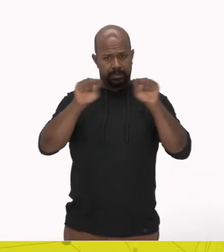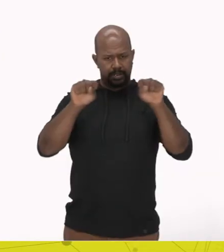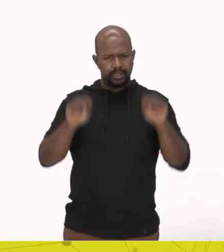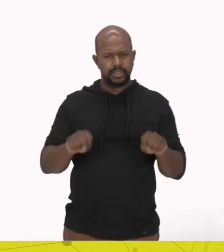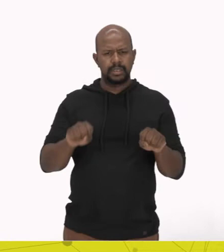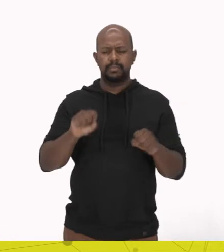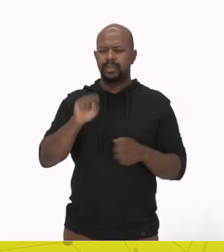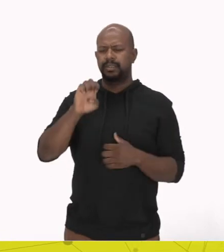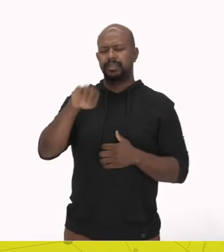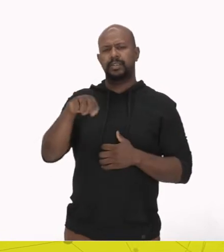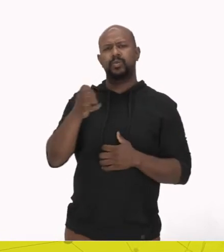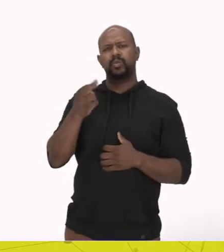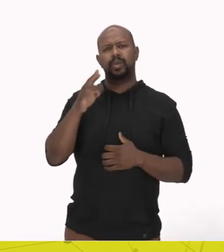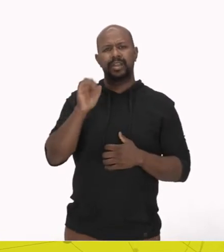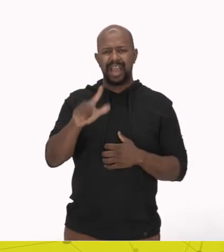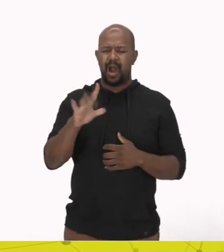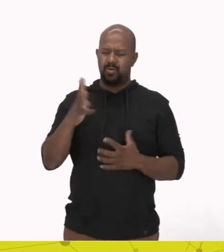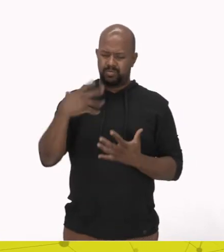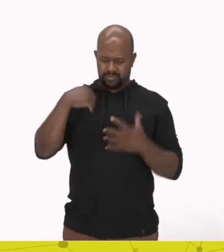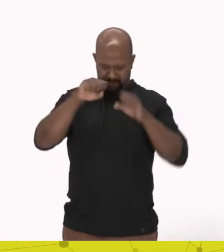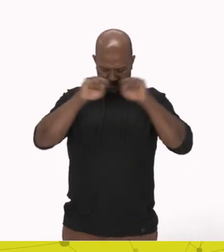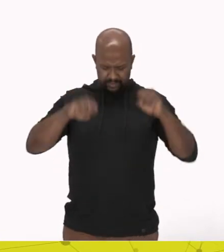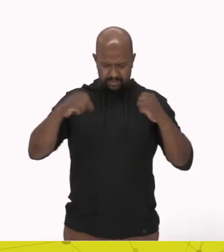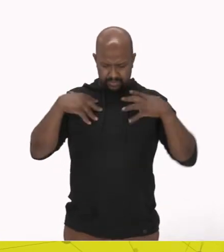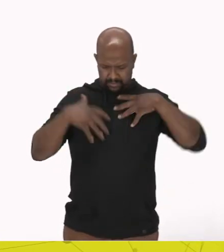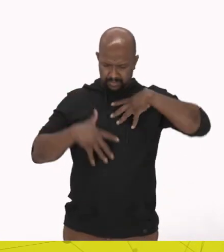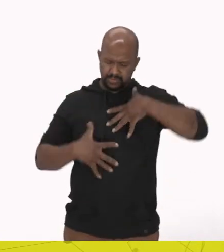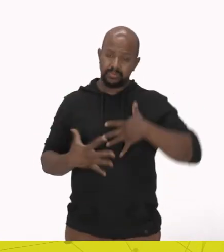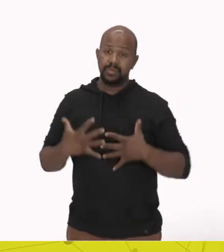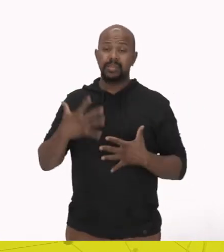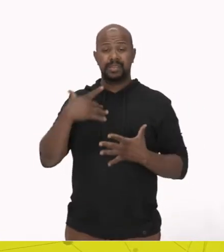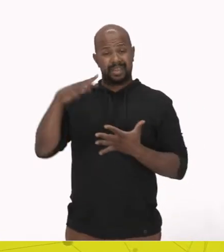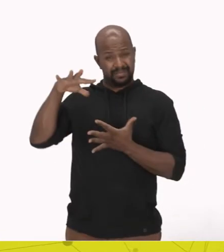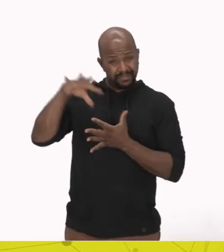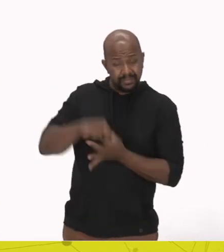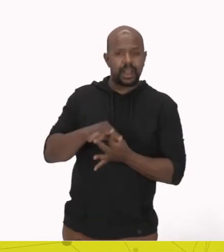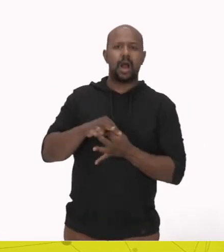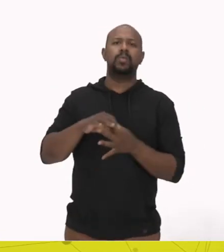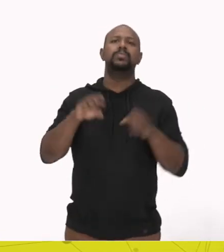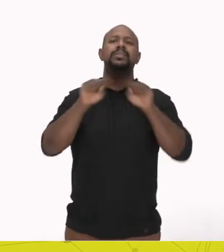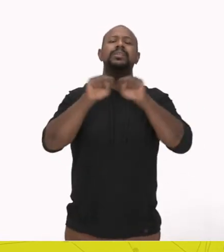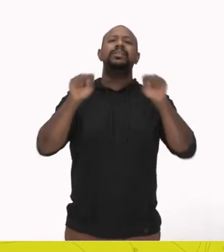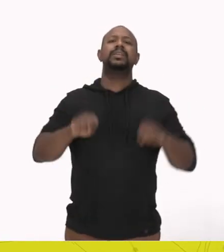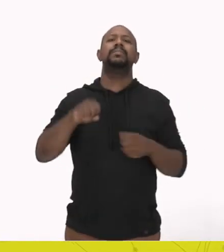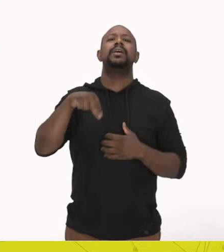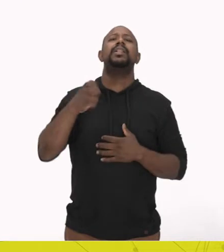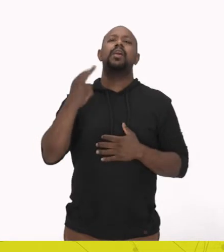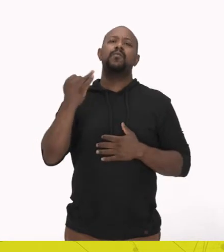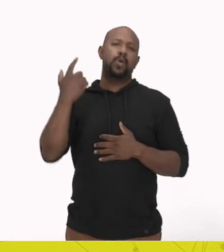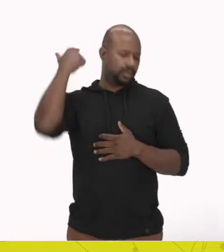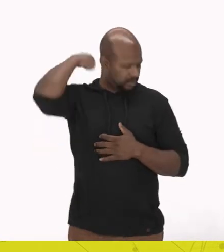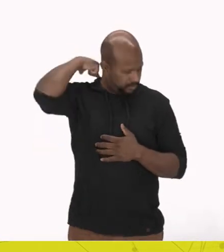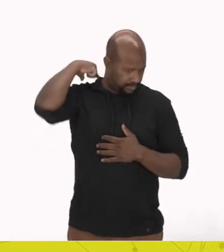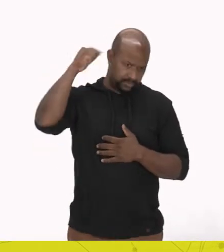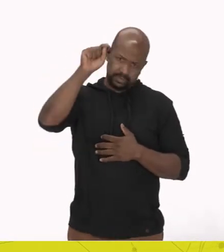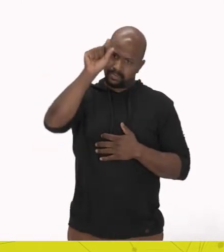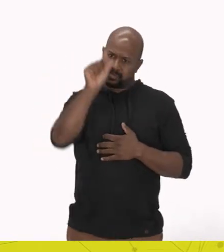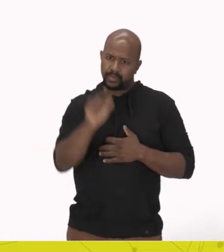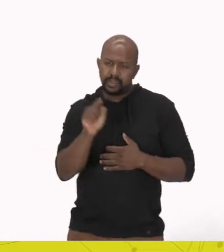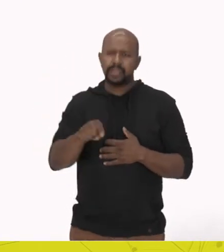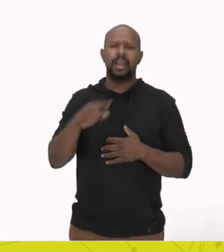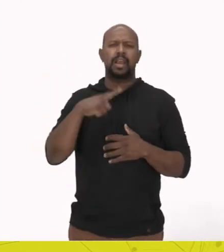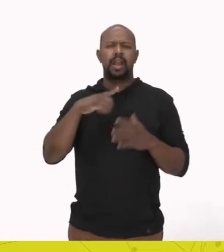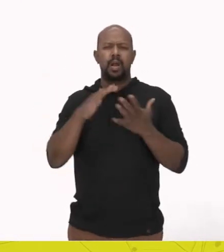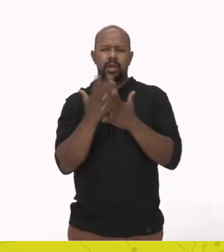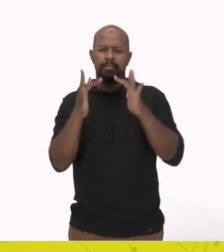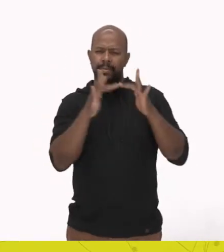O sistema sensorial está diretamente relacionado ao sistema nervoso do indivíduo e é